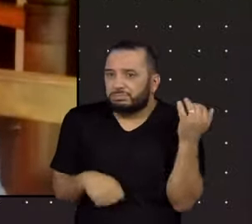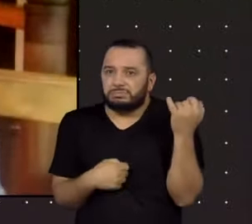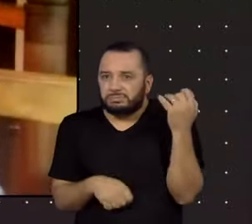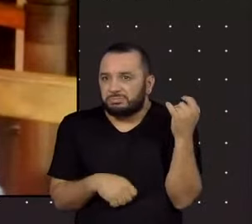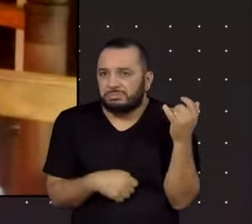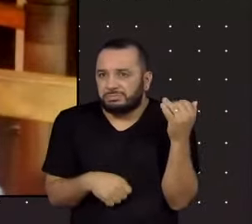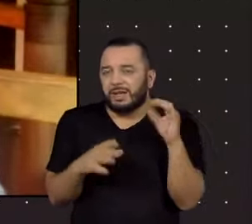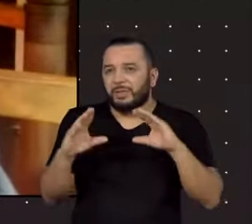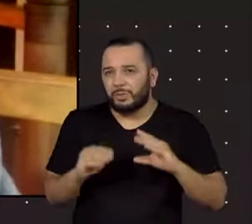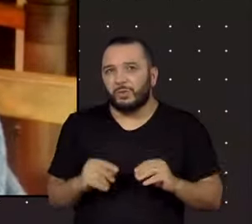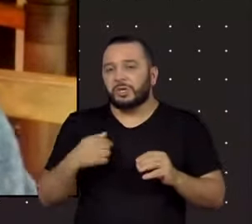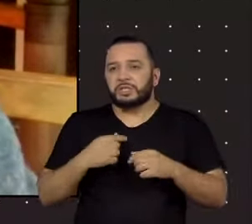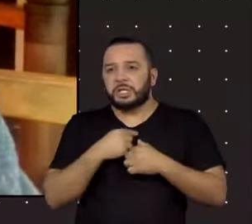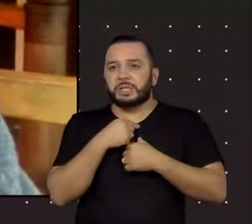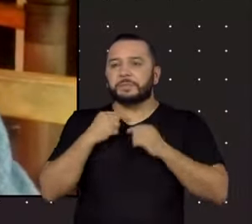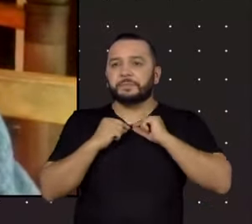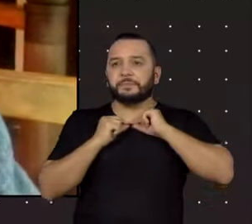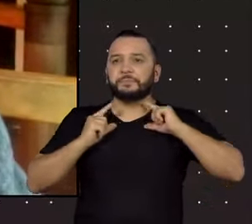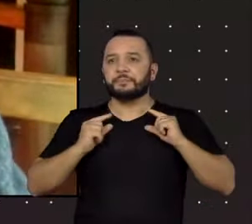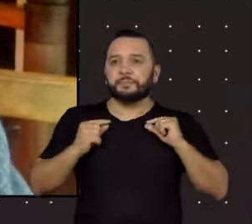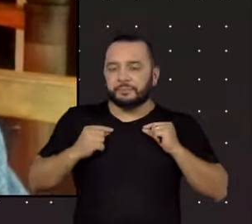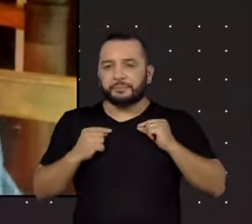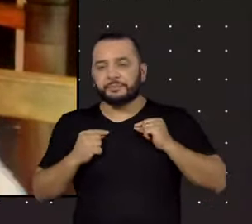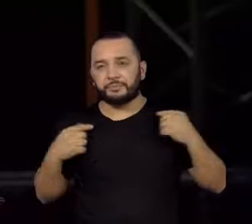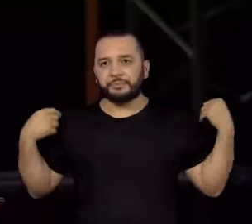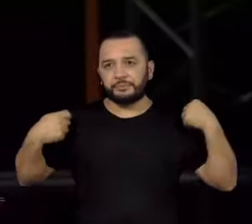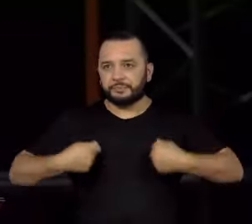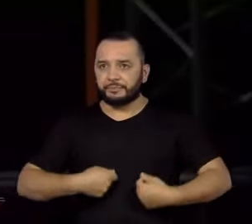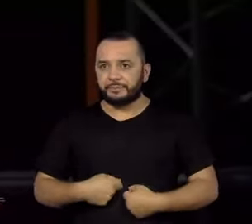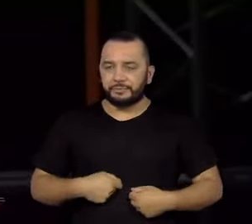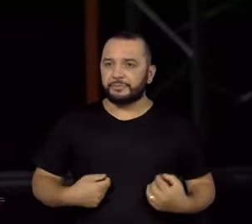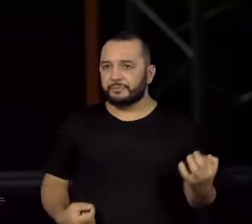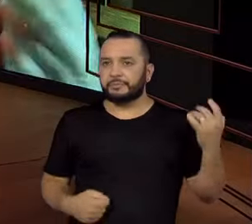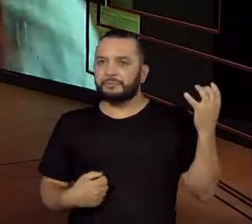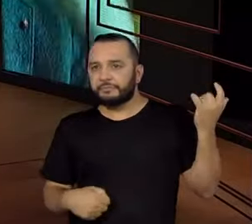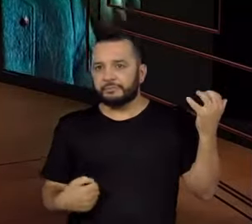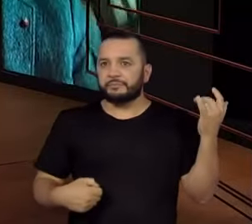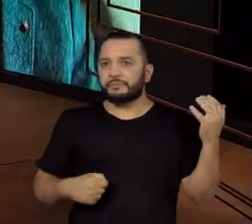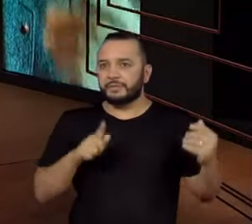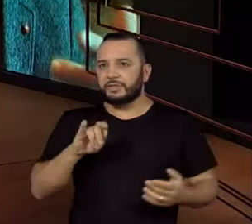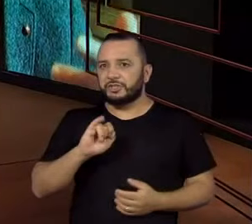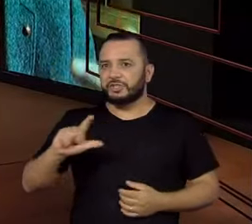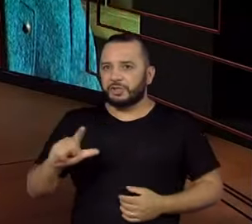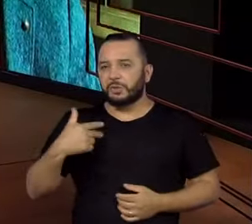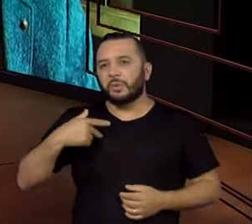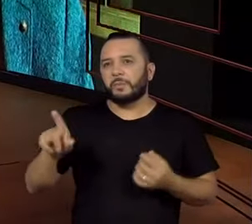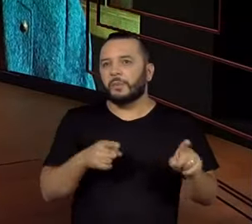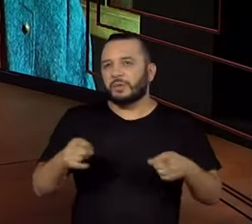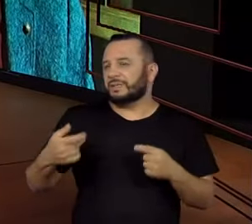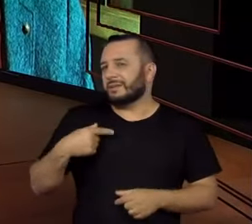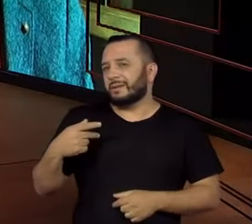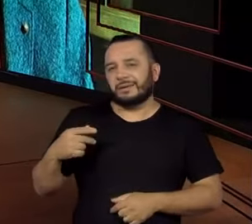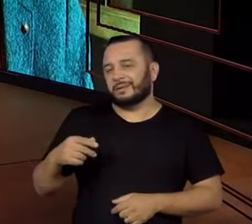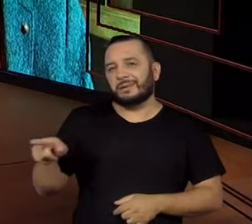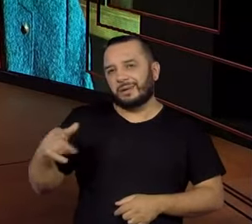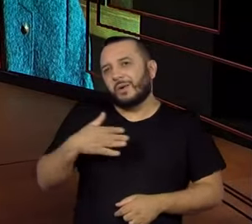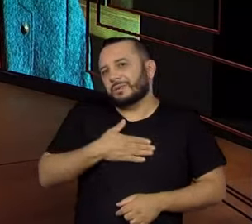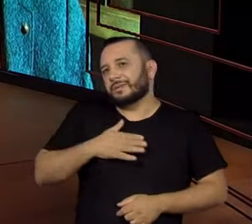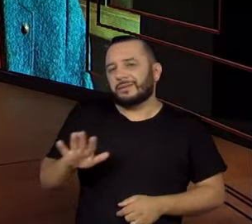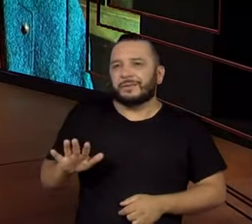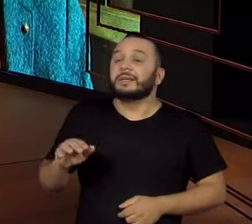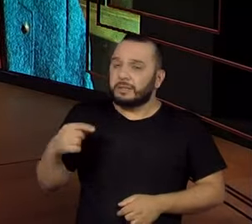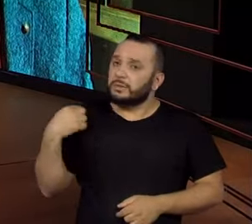né, de gravatinha, paletózinho, tudo bonitinho assim, sentava lá e começava a tocar músicas que ele lembrava, né? Lá que a gente